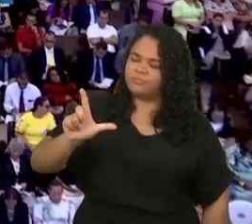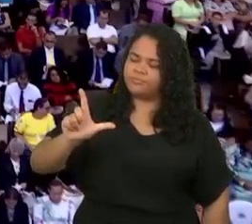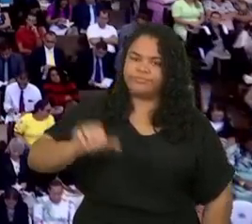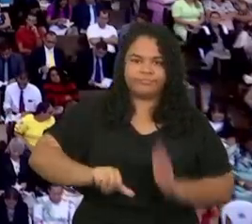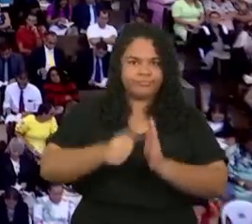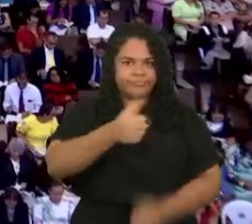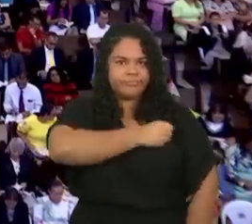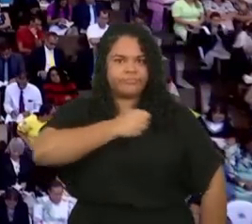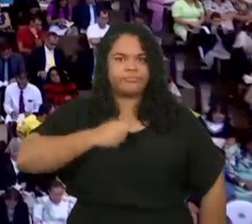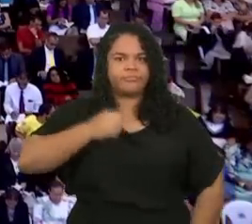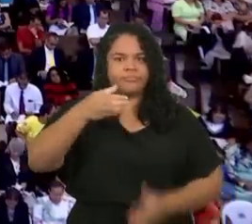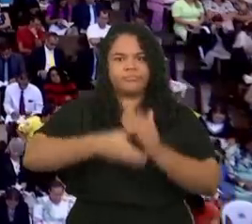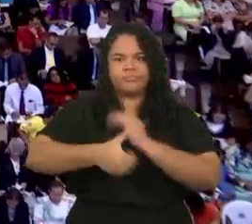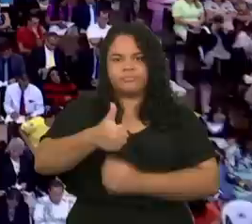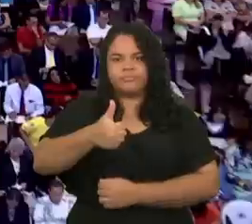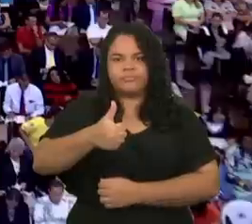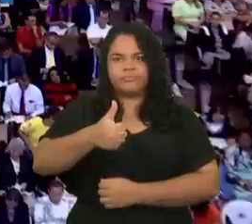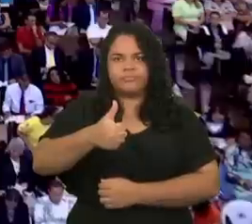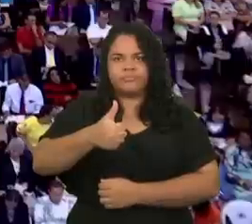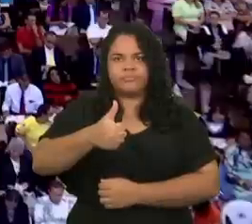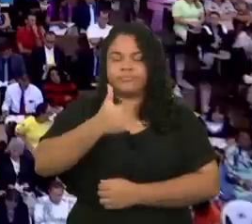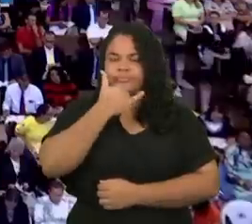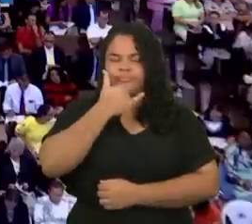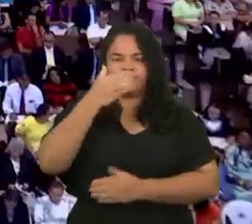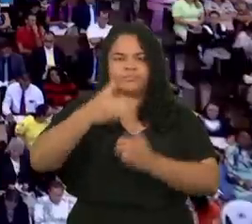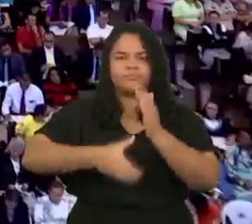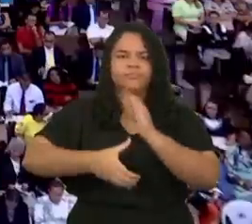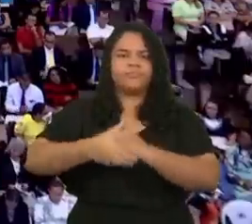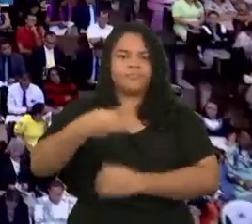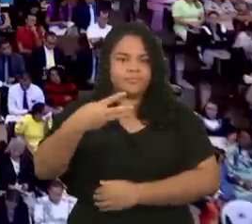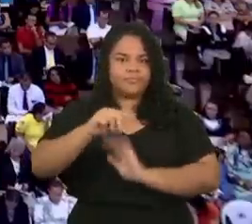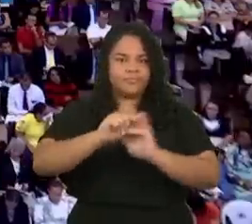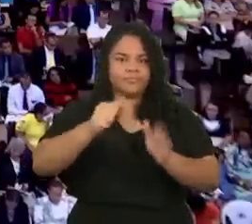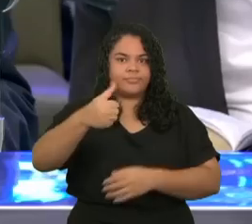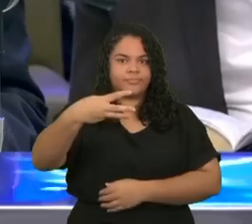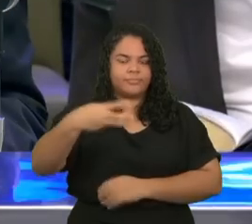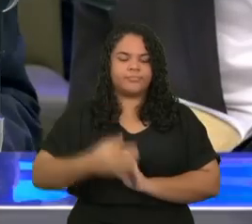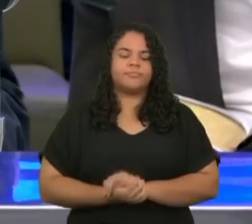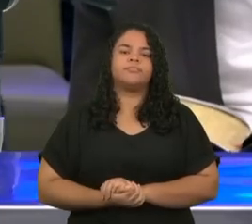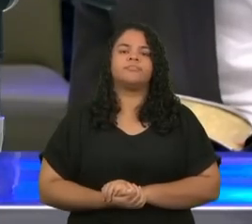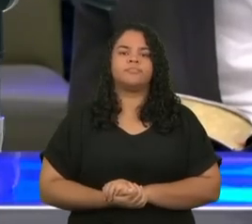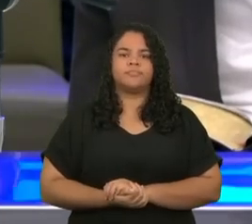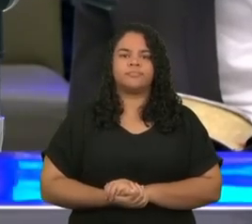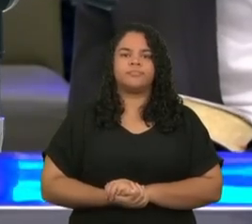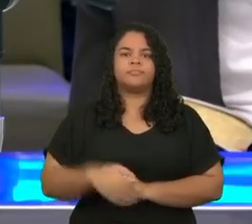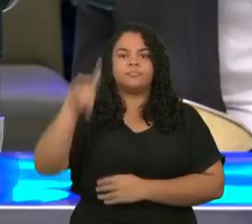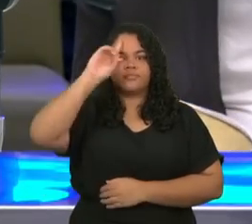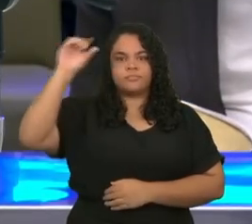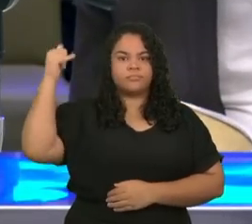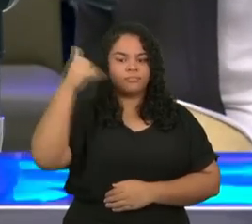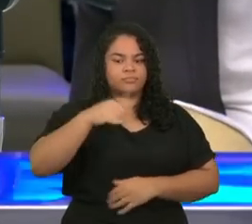a palavra de Deus porque já eu lhe fiz Deus repreende a Eli por causa